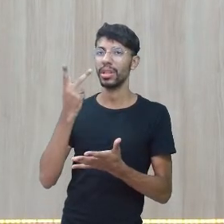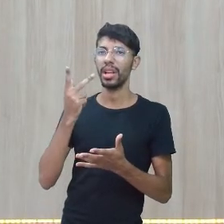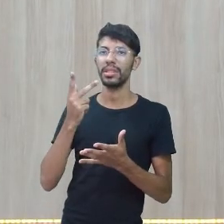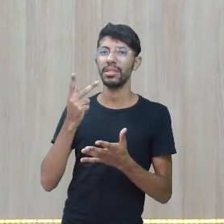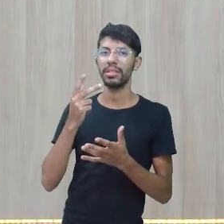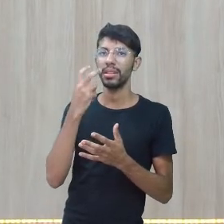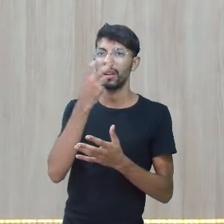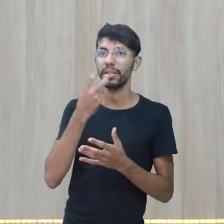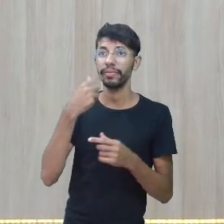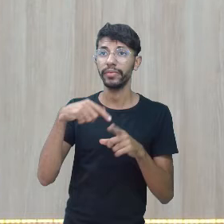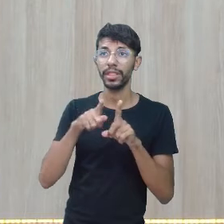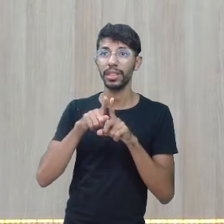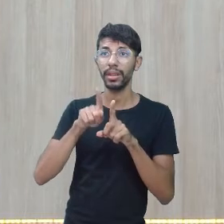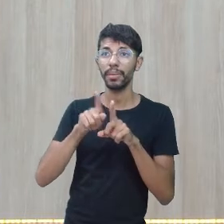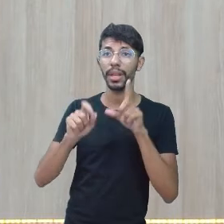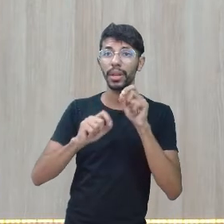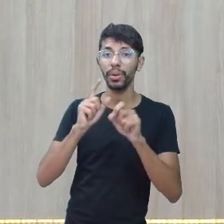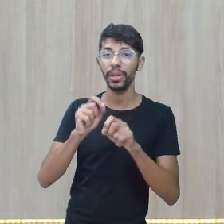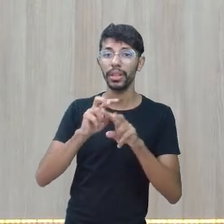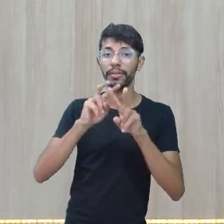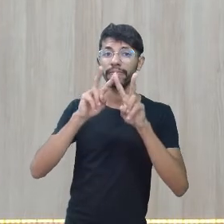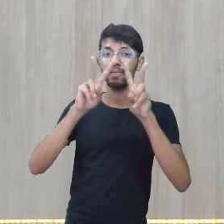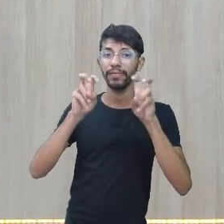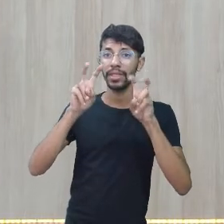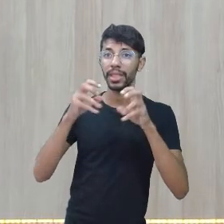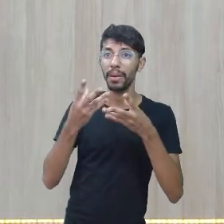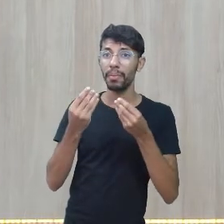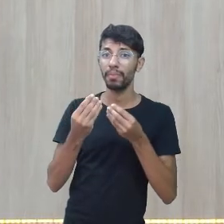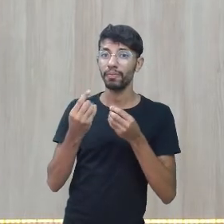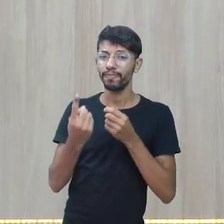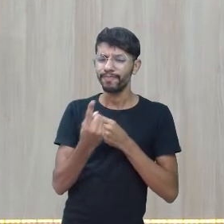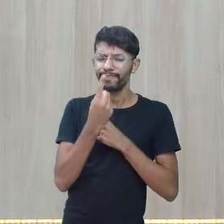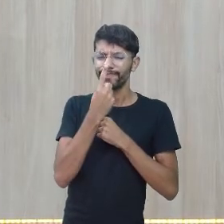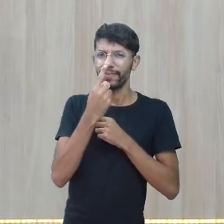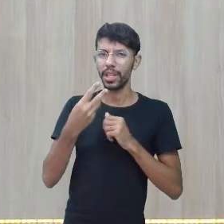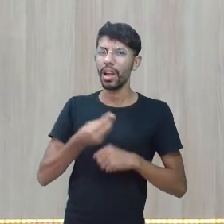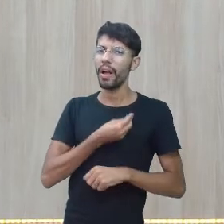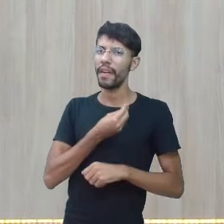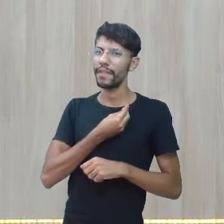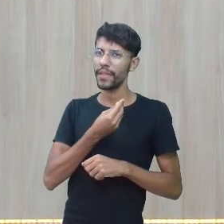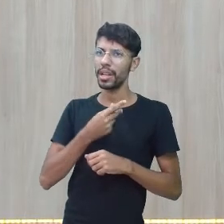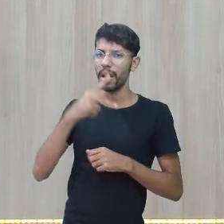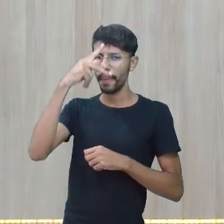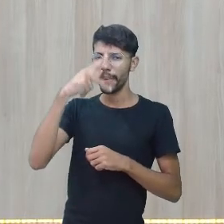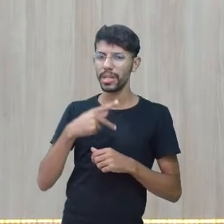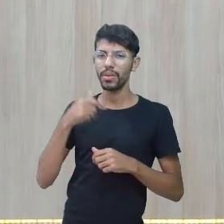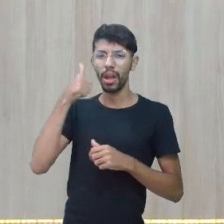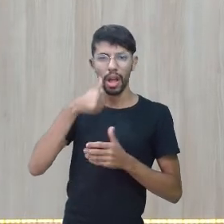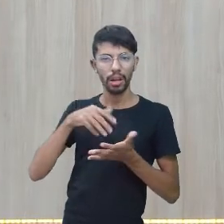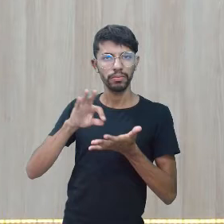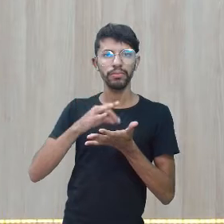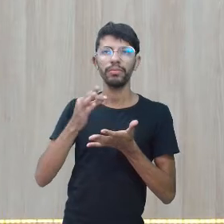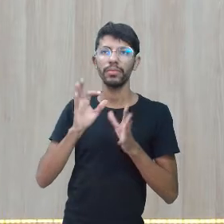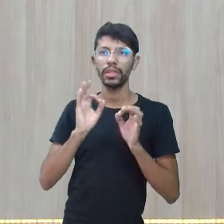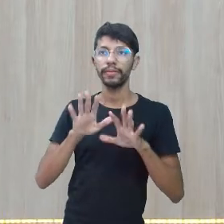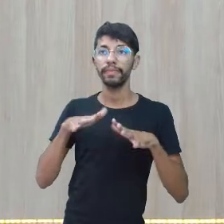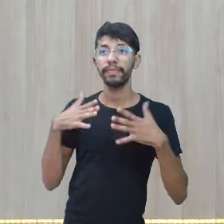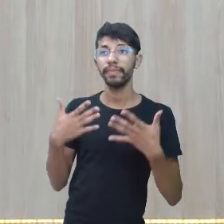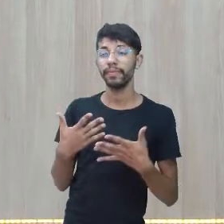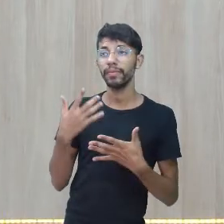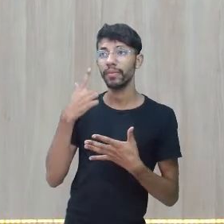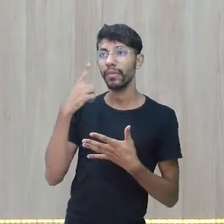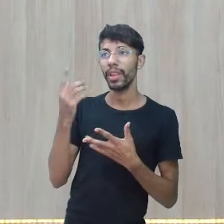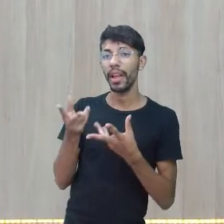vida de Clarice Lispector. Então é uma entrevista com base na vida pessoal dela. Então, é muito fácil